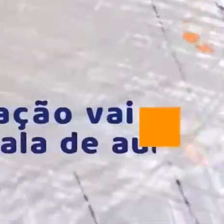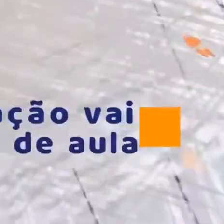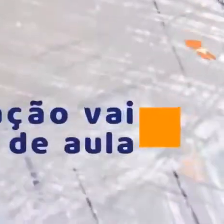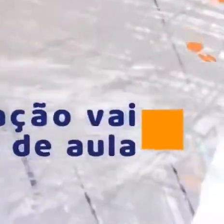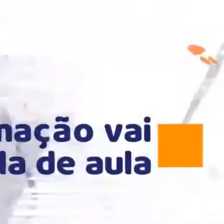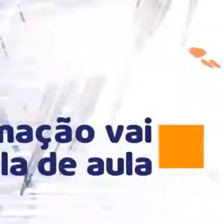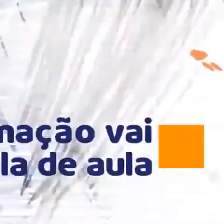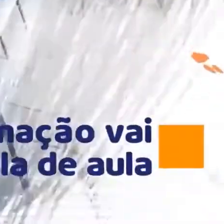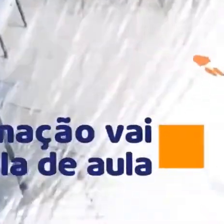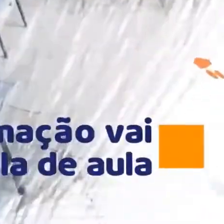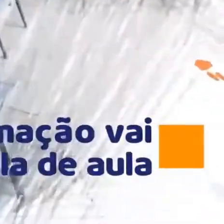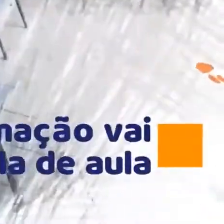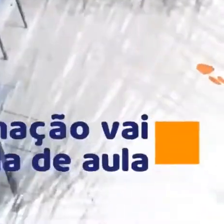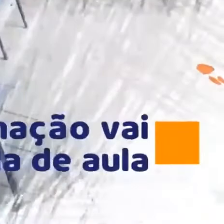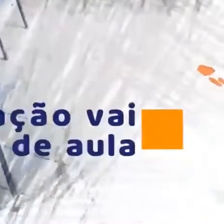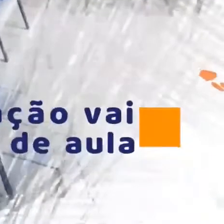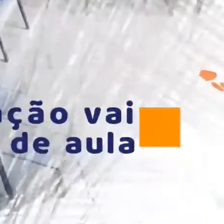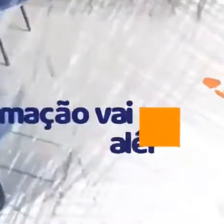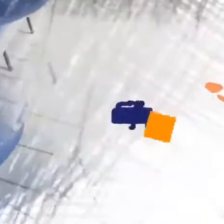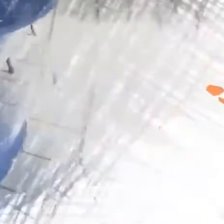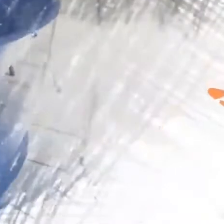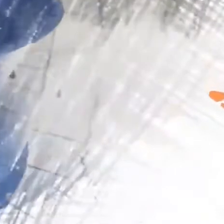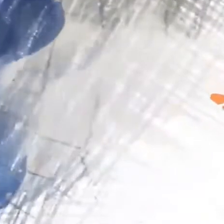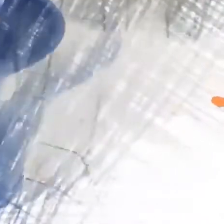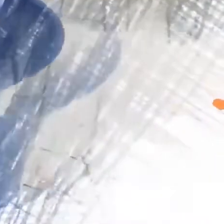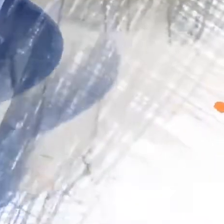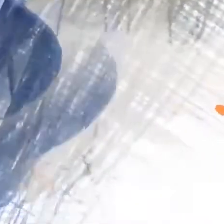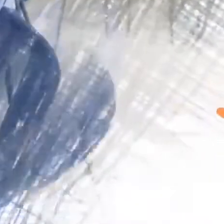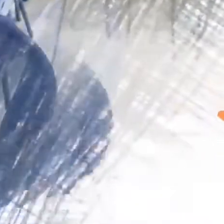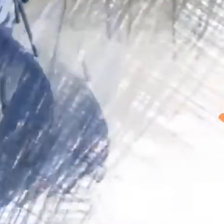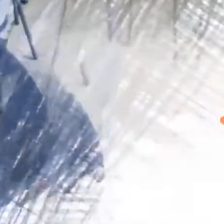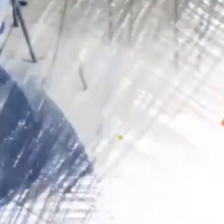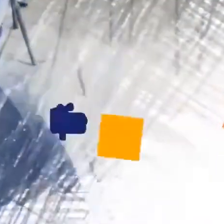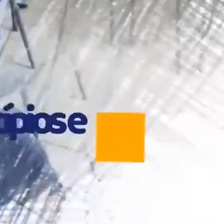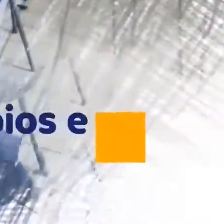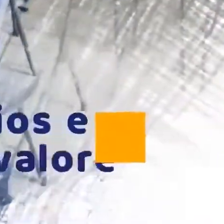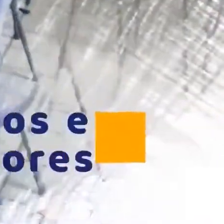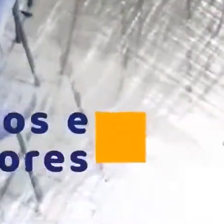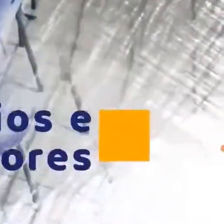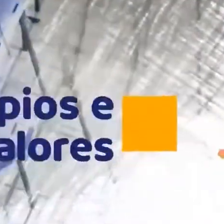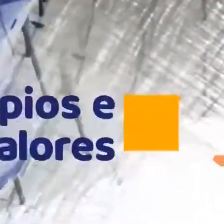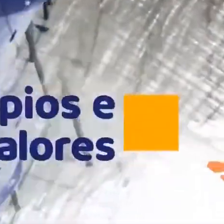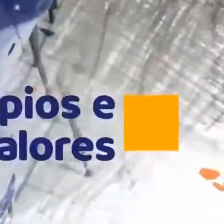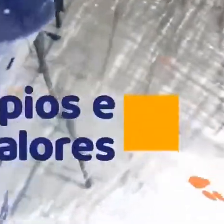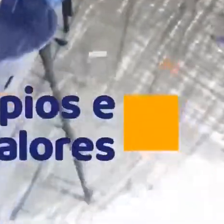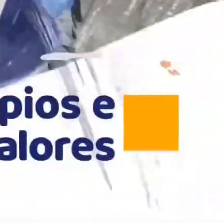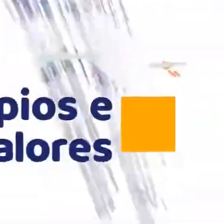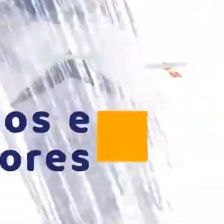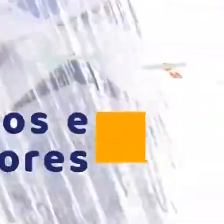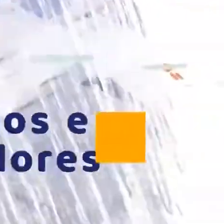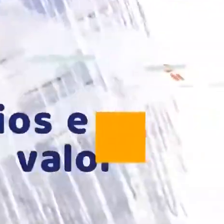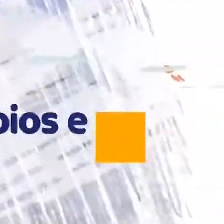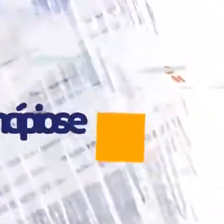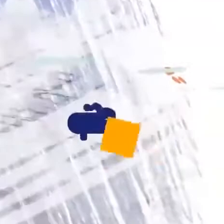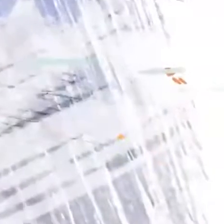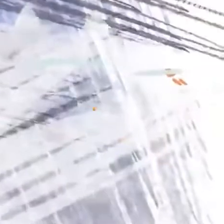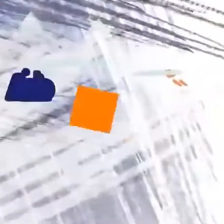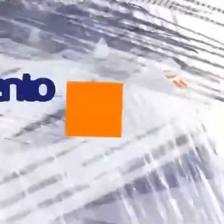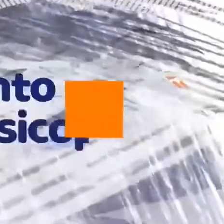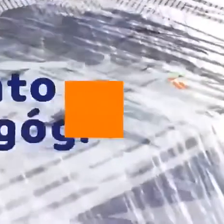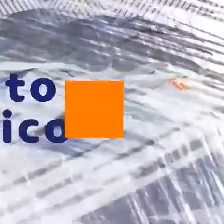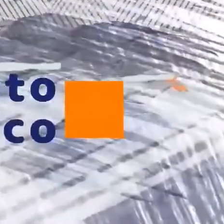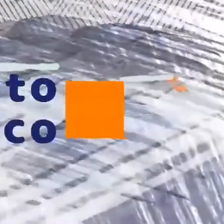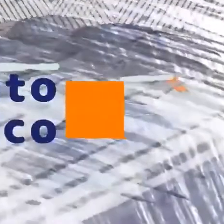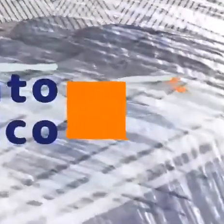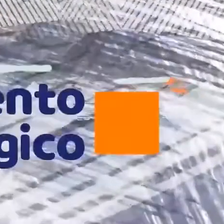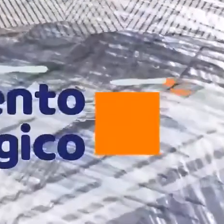Aqui a formação vai além da sala de aula. O nosso foco é formar cidadãos éticos com princípios e valores bem fundamentados.